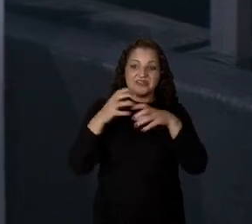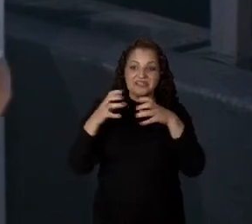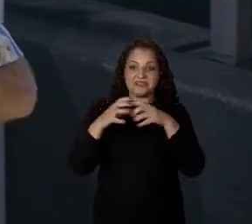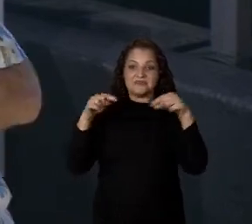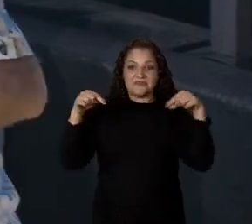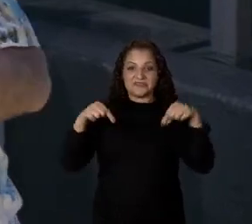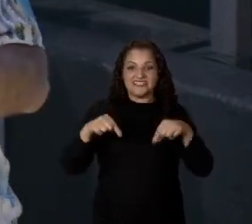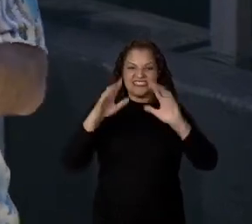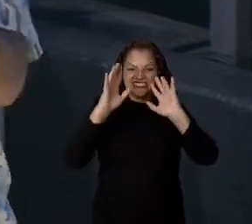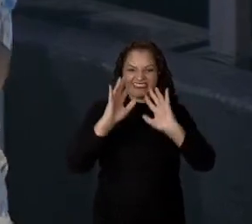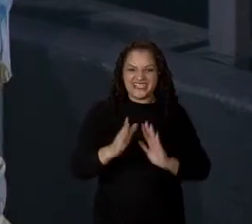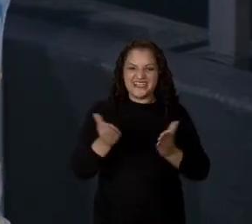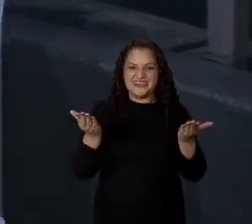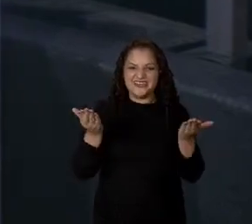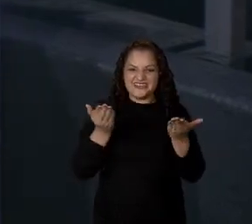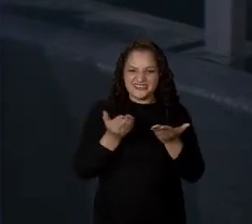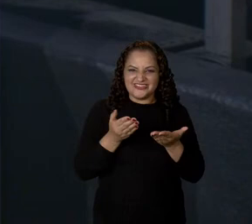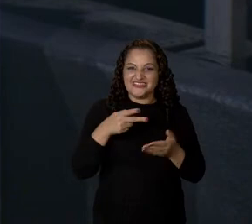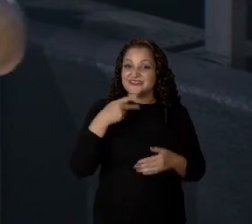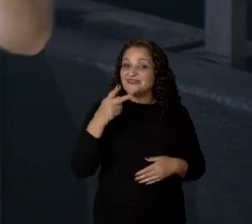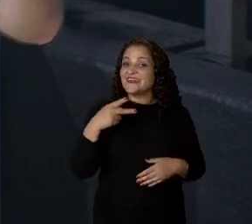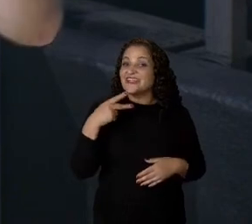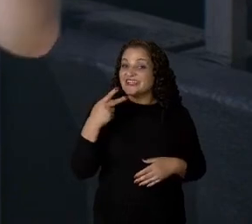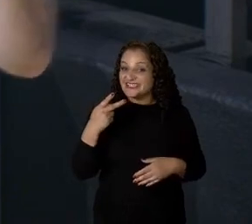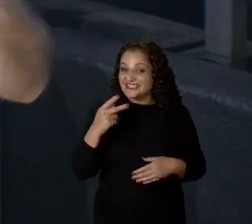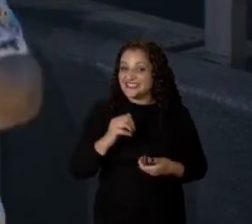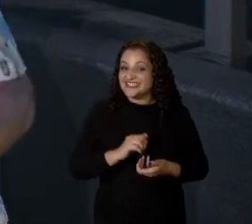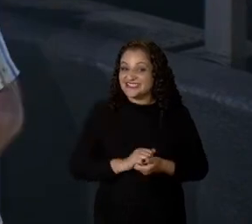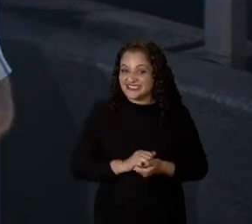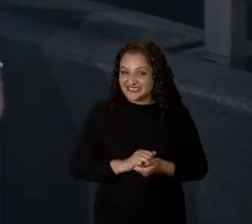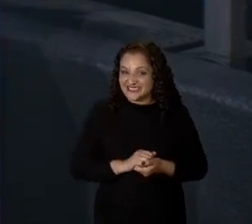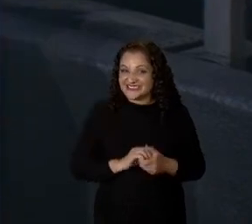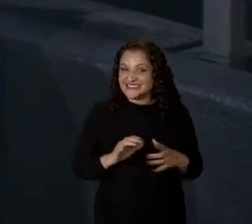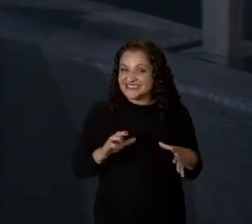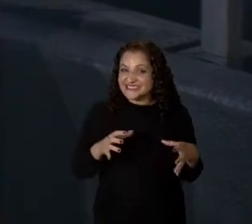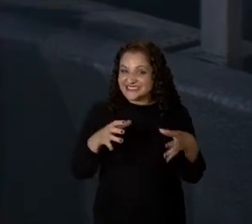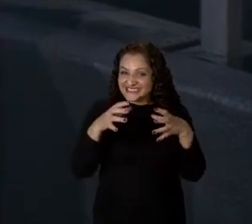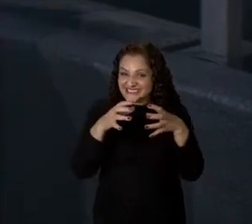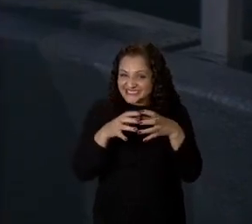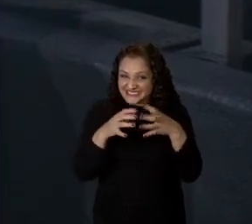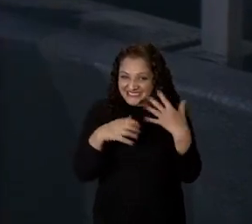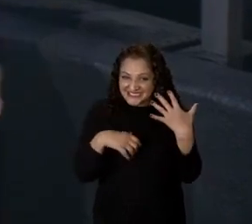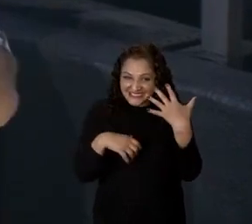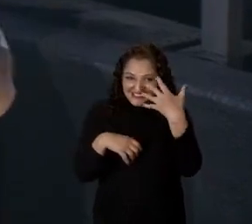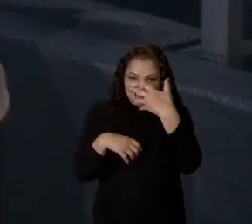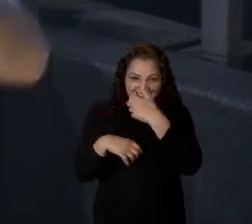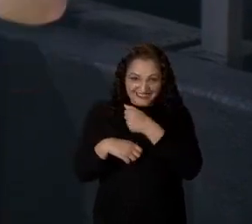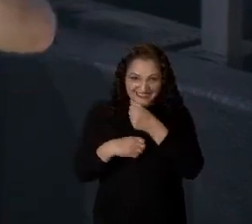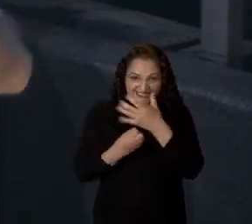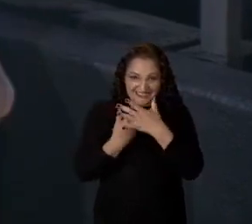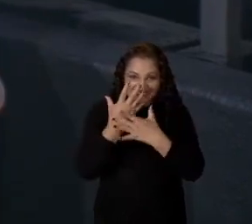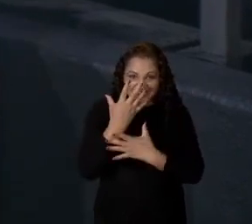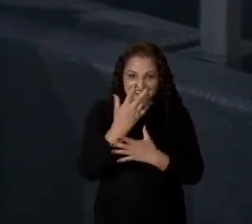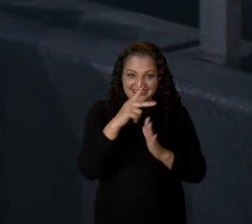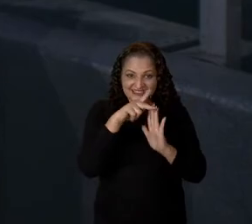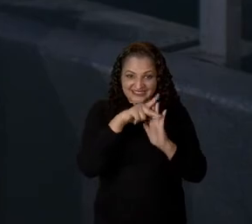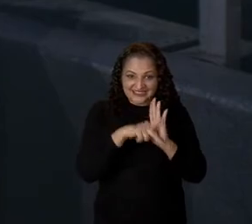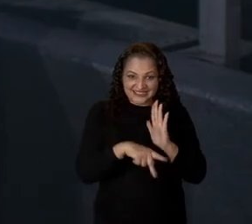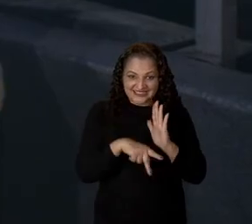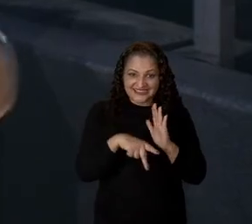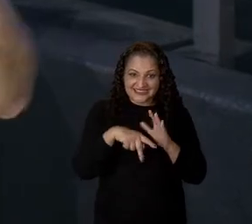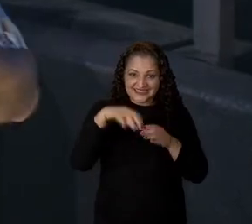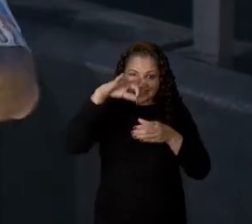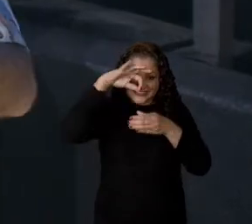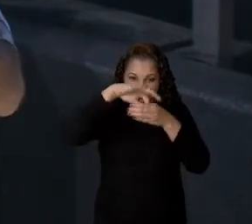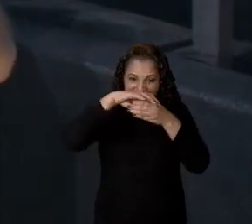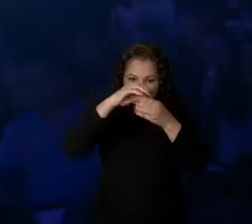aqui hoje. Eu estou falando da galera, desses lindos que criaram o projeto Horta